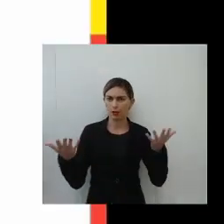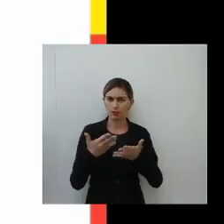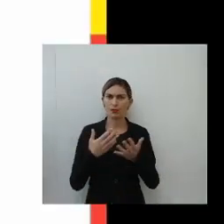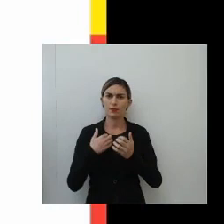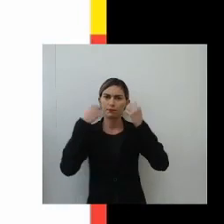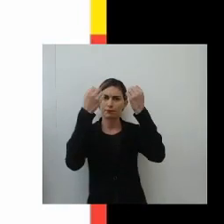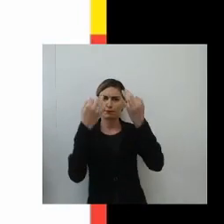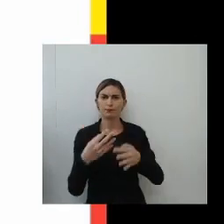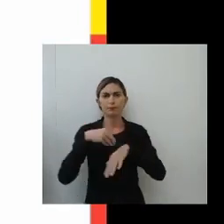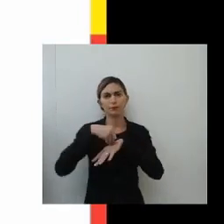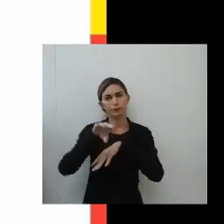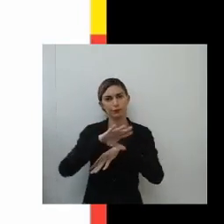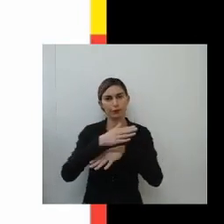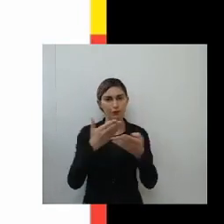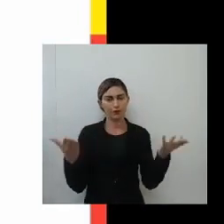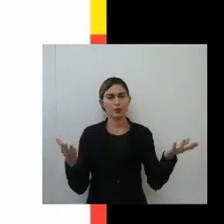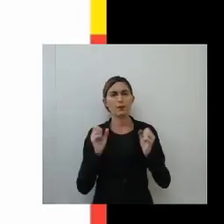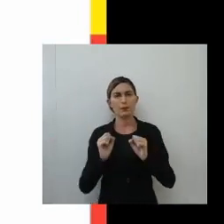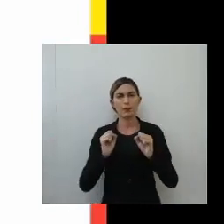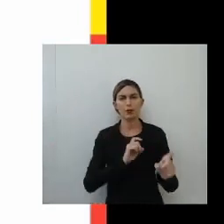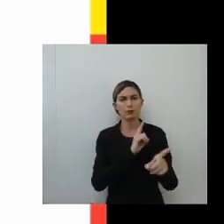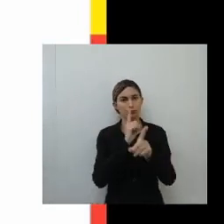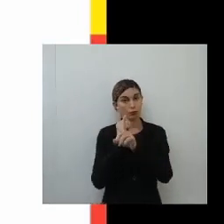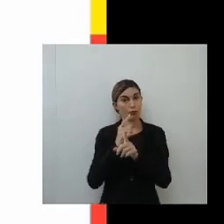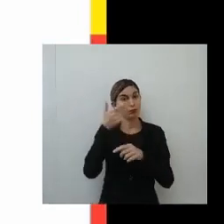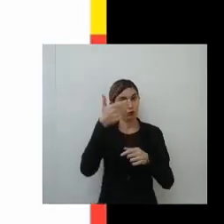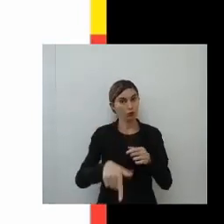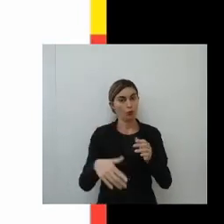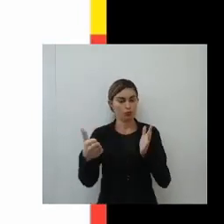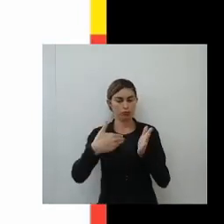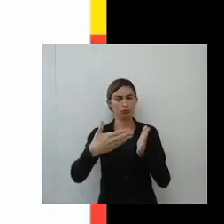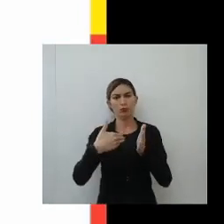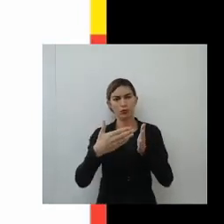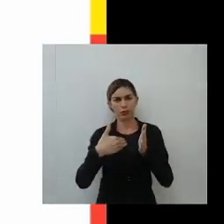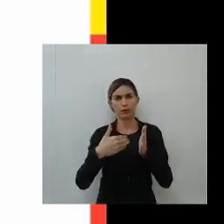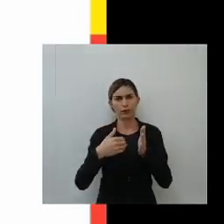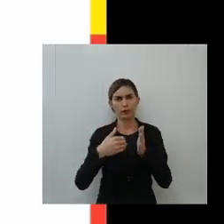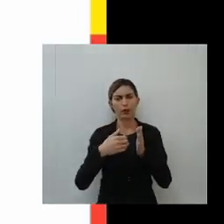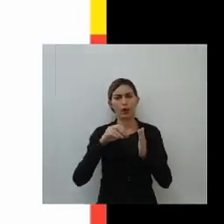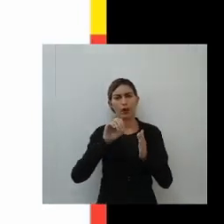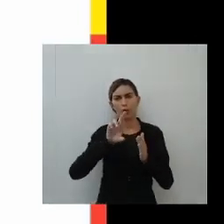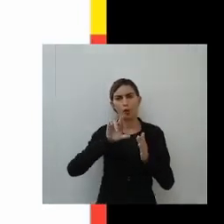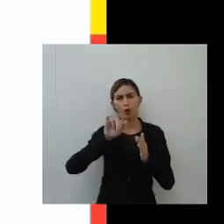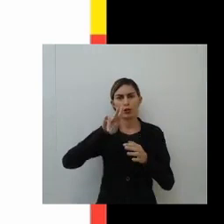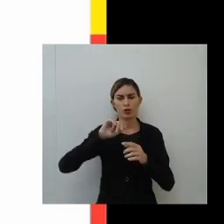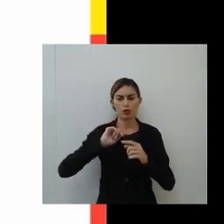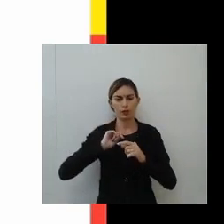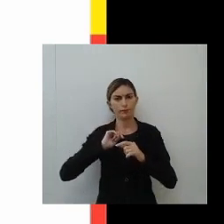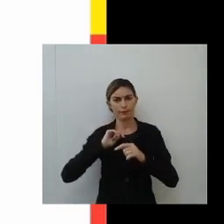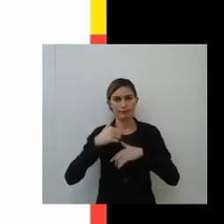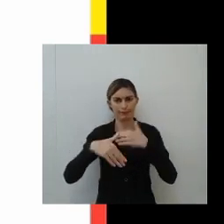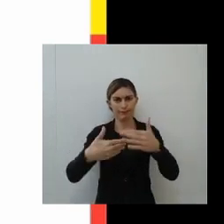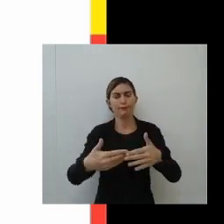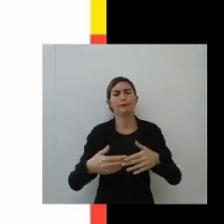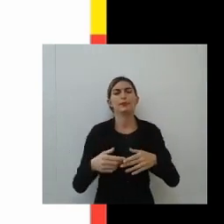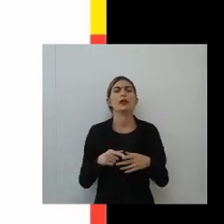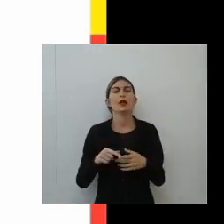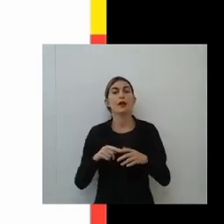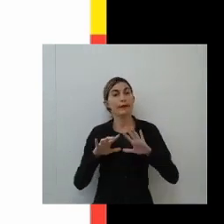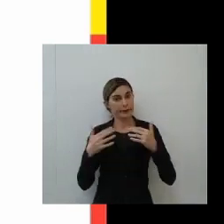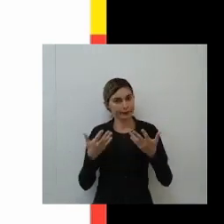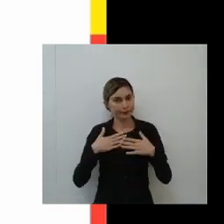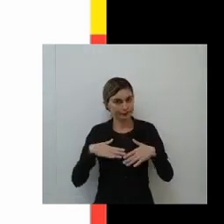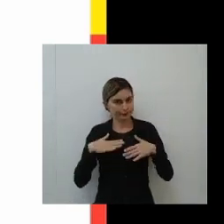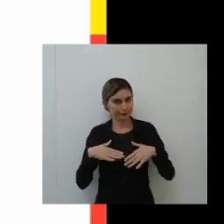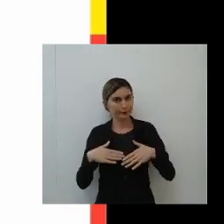vocês, você pode encontrar, volto a repetir, no livro A Origem das Espécies. Tranquilão? Então,